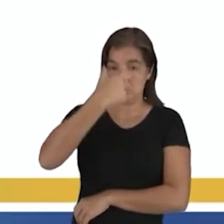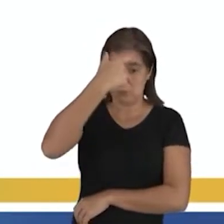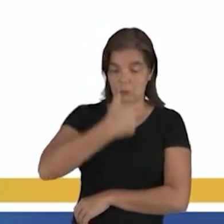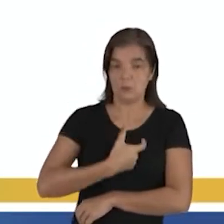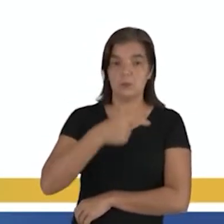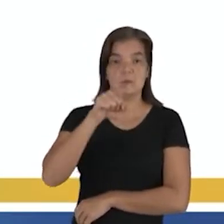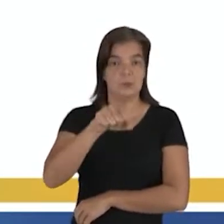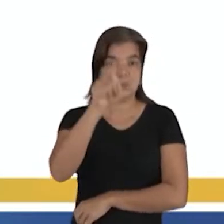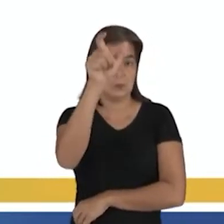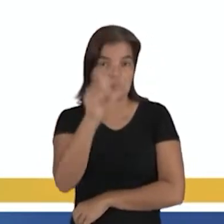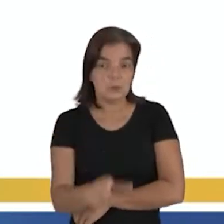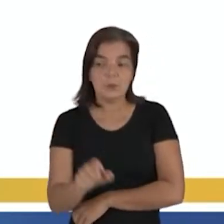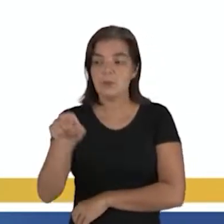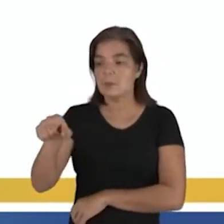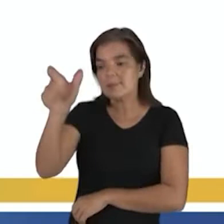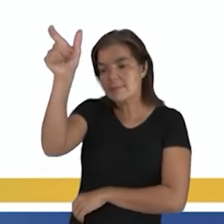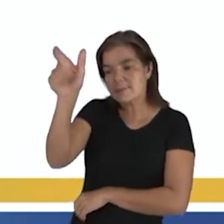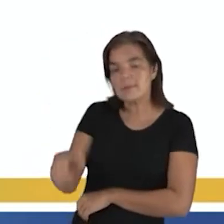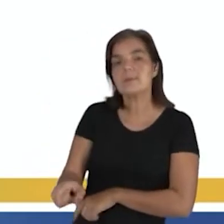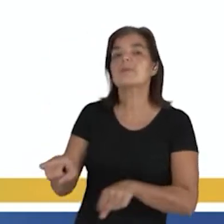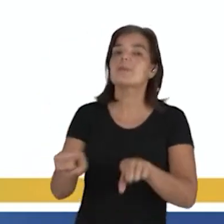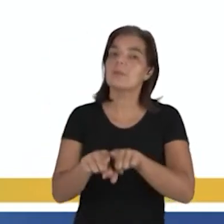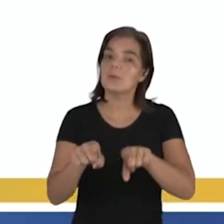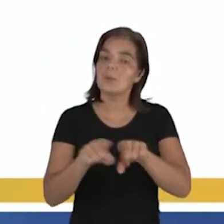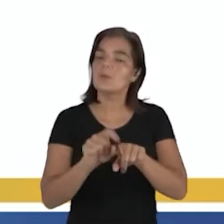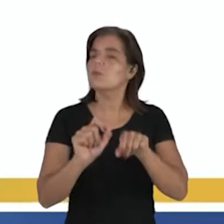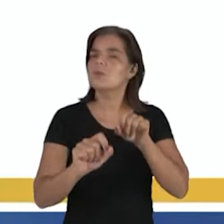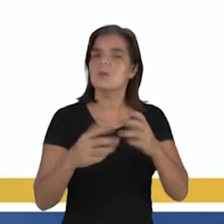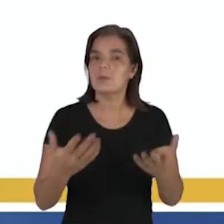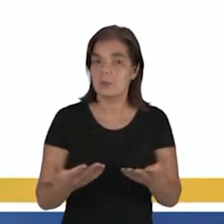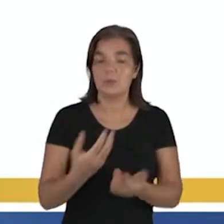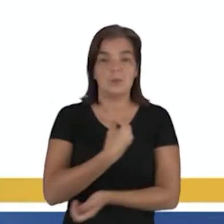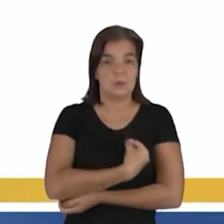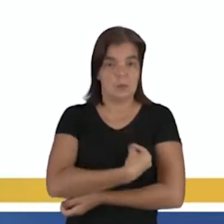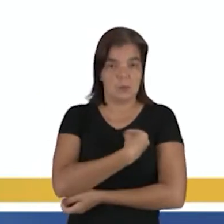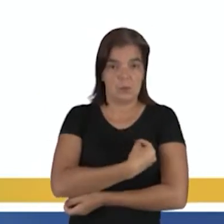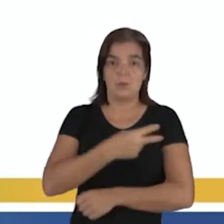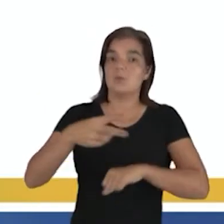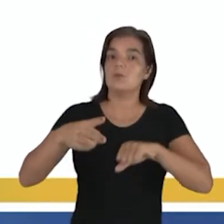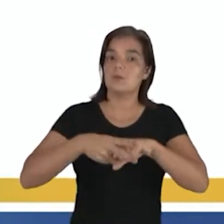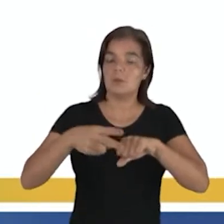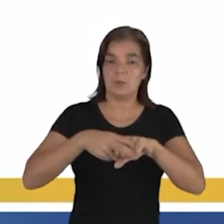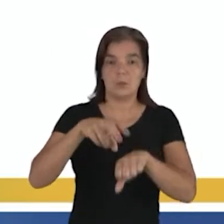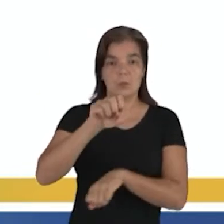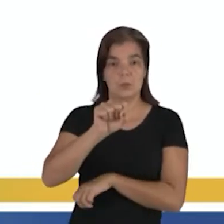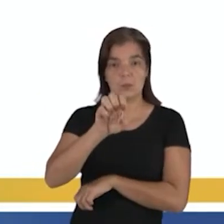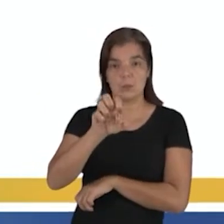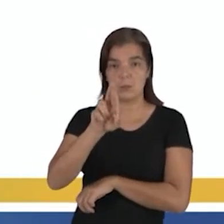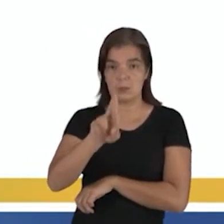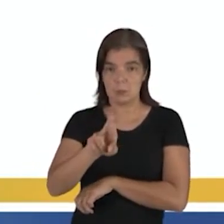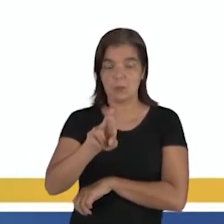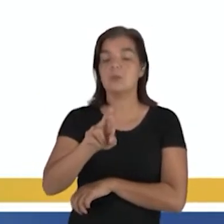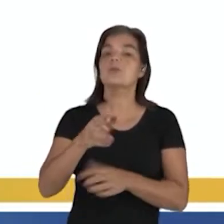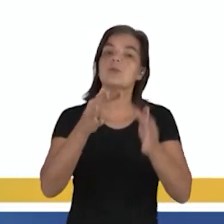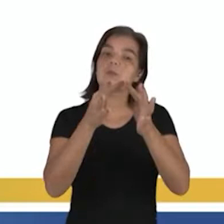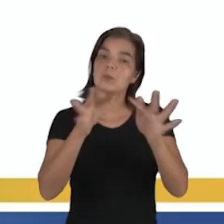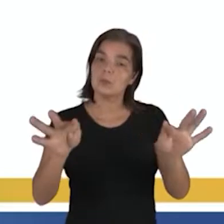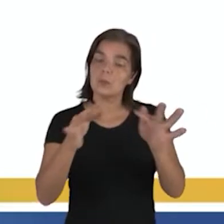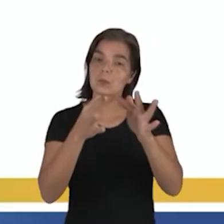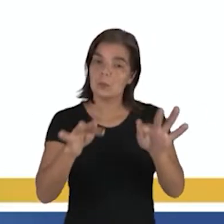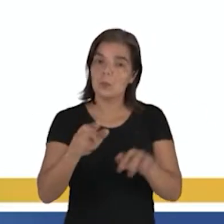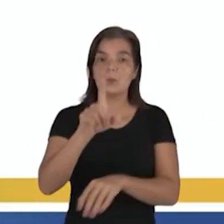tu és, ele é. O tratamento ideal é. O verbo ser, que está na frase com a